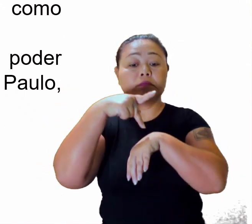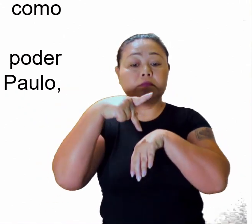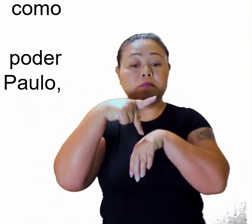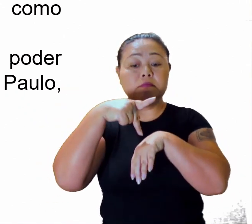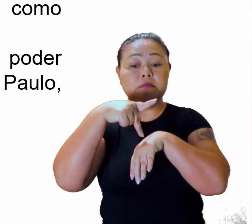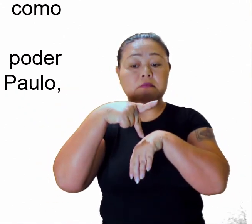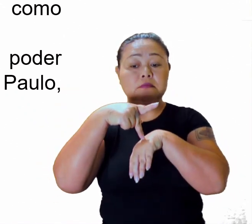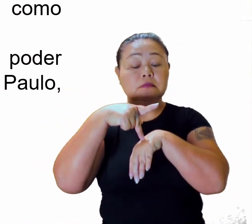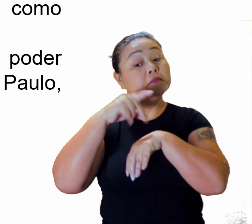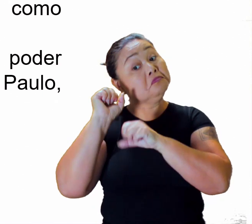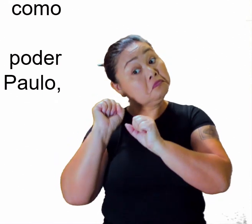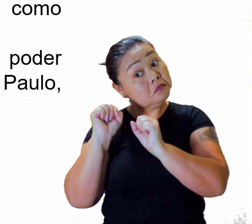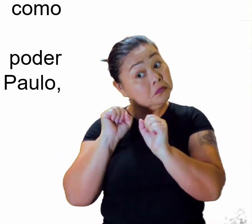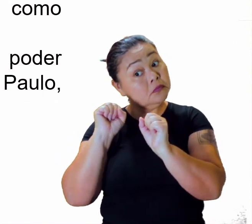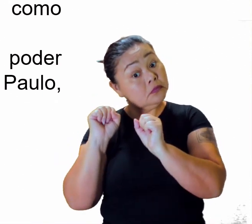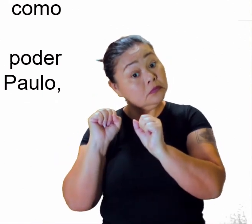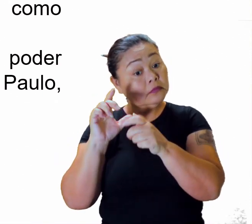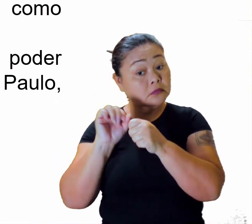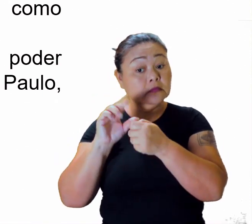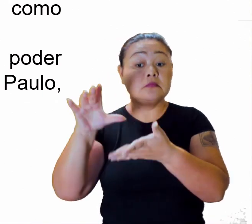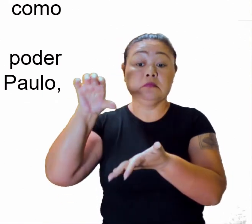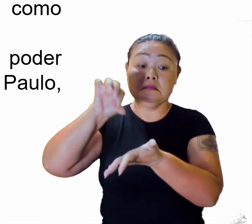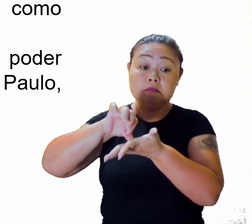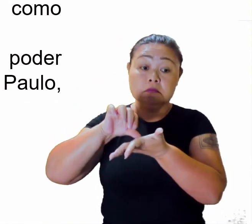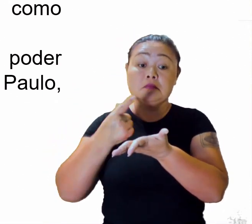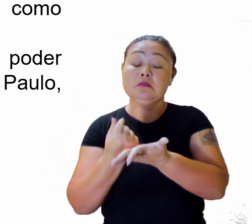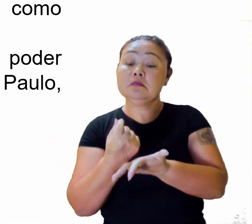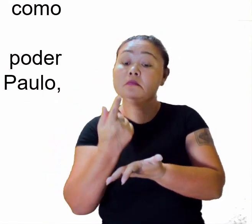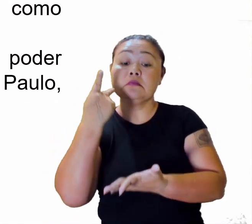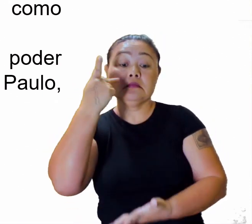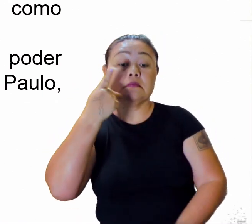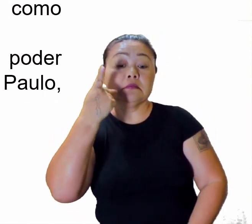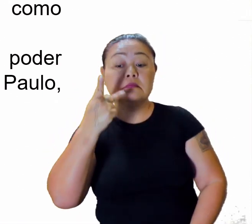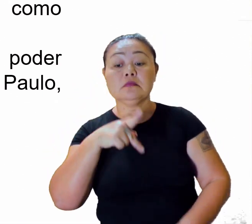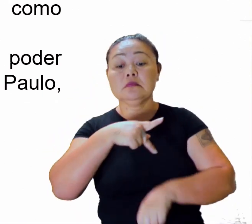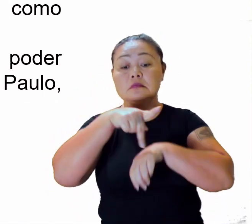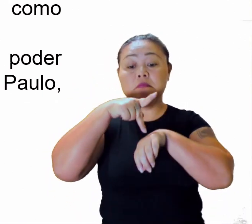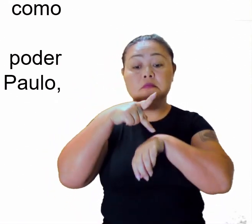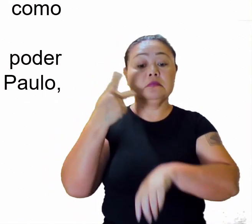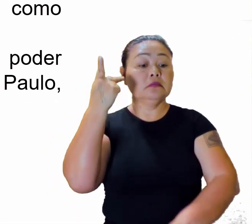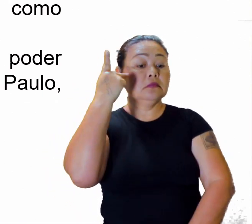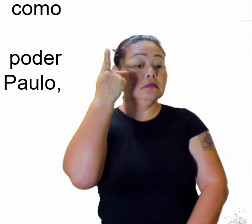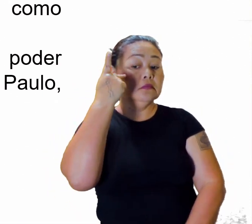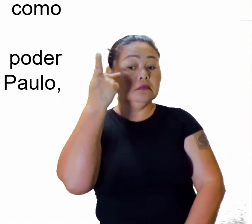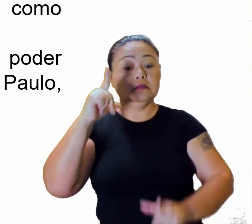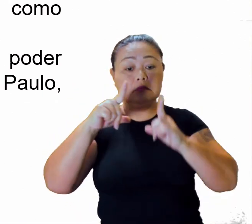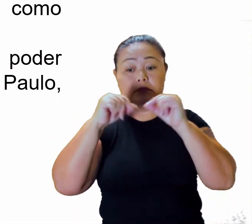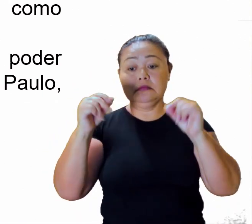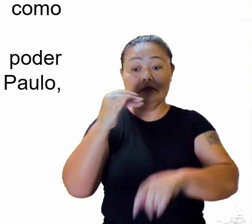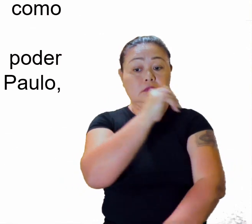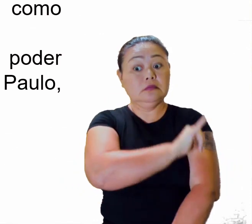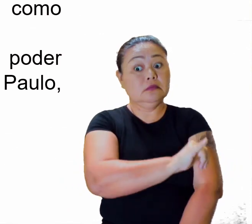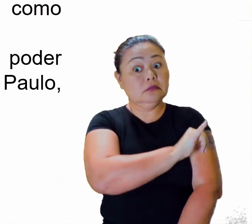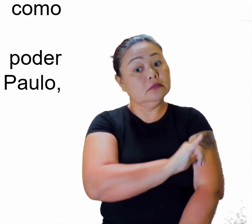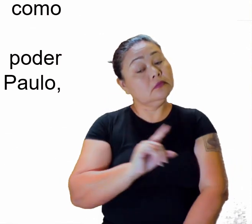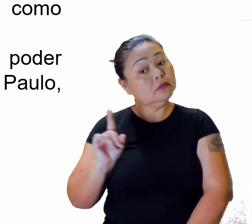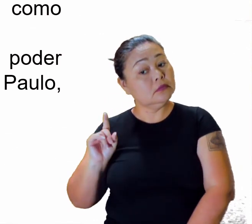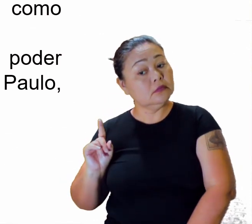ó. Pode ser. Sedes do poder econômico e político do país, como São Paulo, Brasília e Rio de Janeiro,